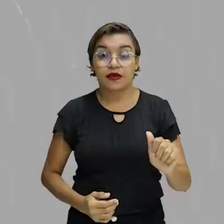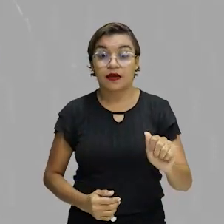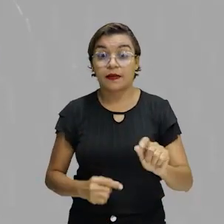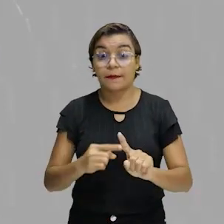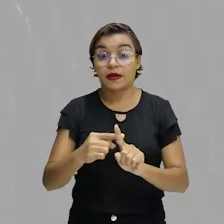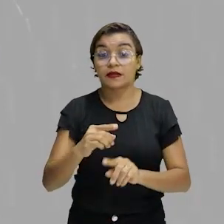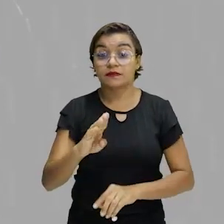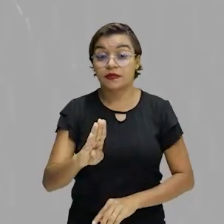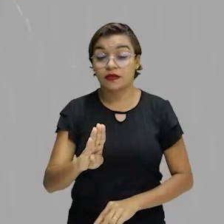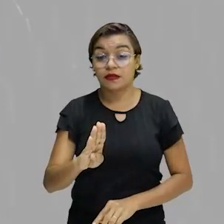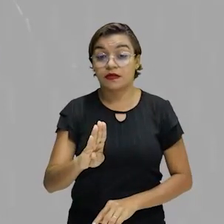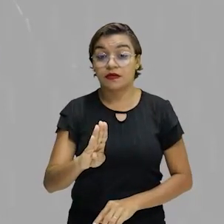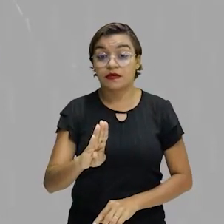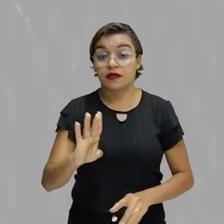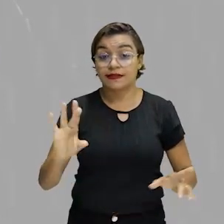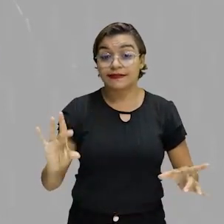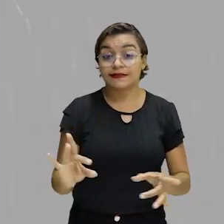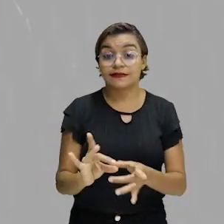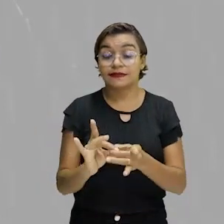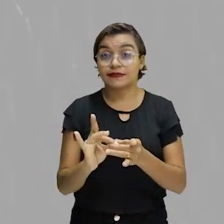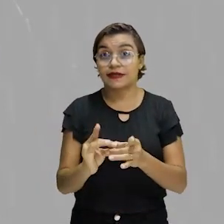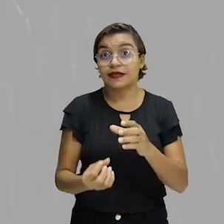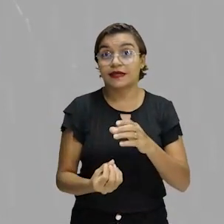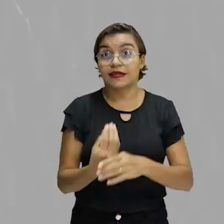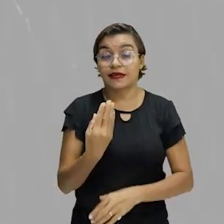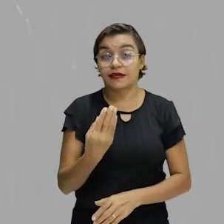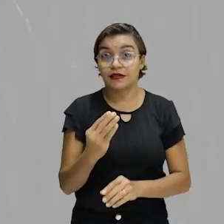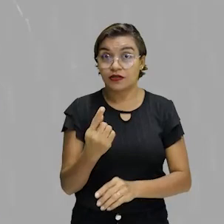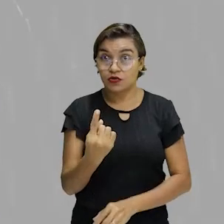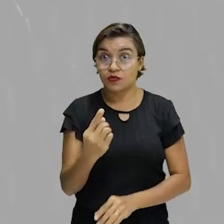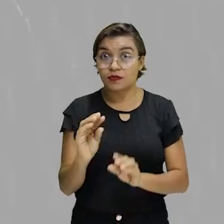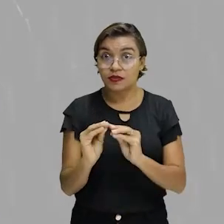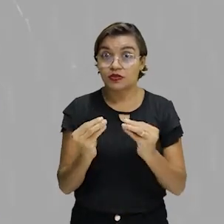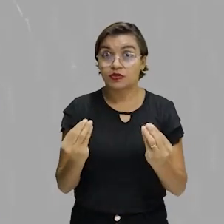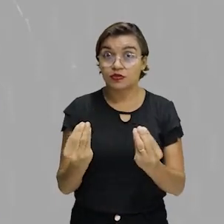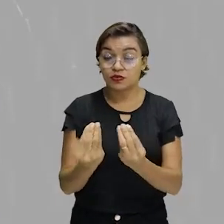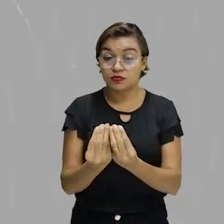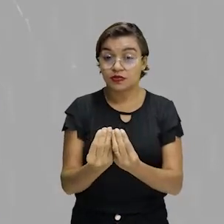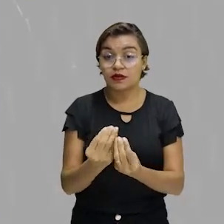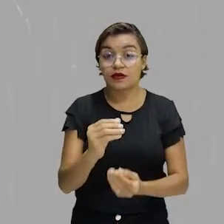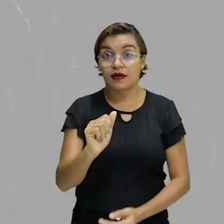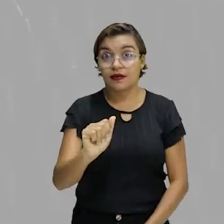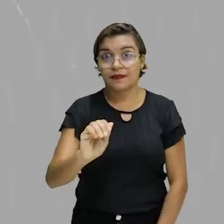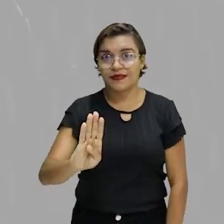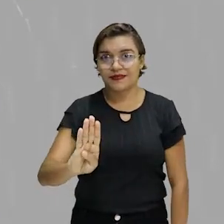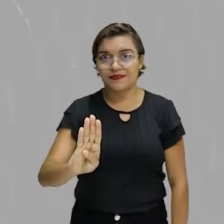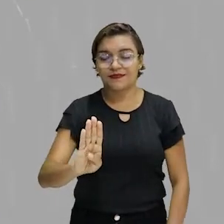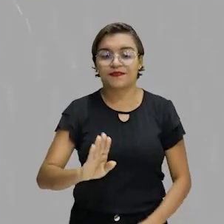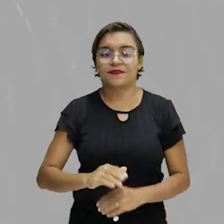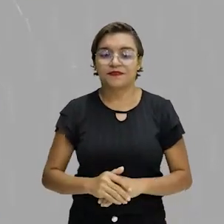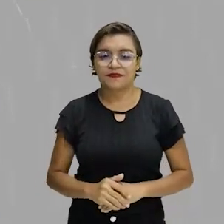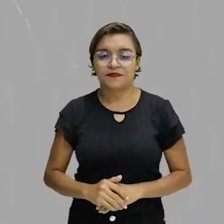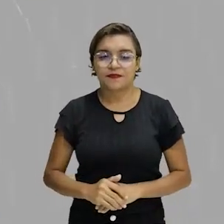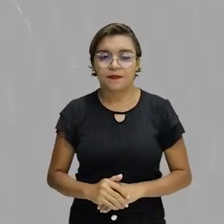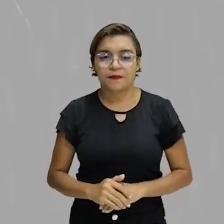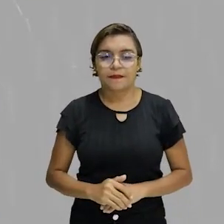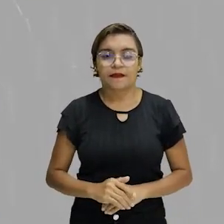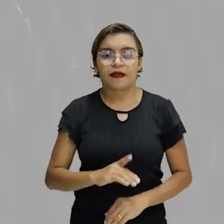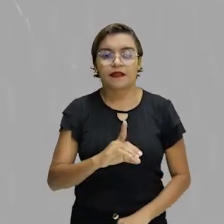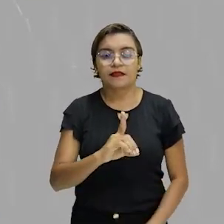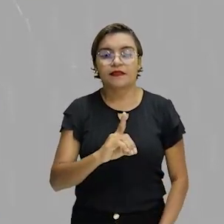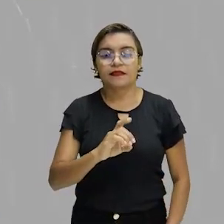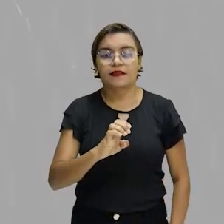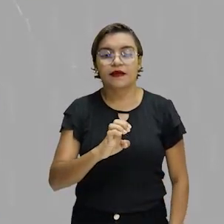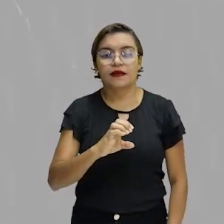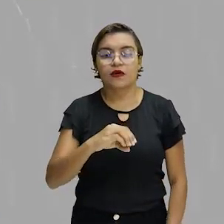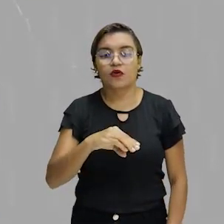b se ligando né gerando uma única substância substância AB e e a reação de